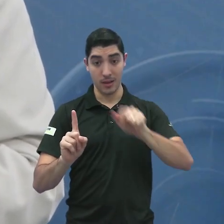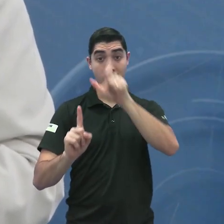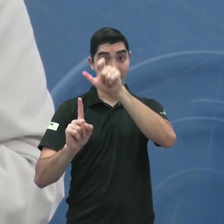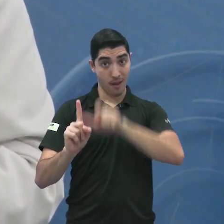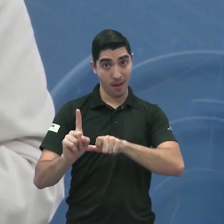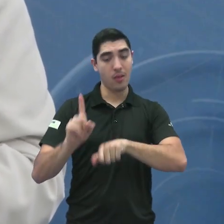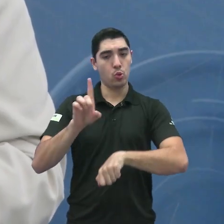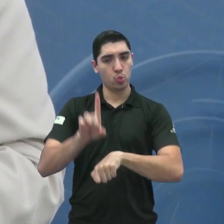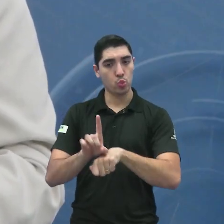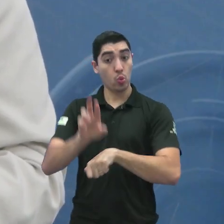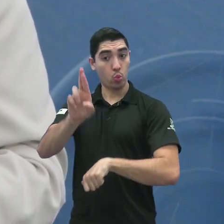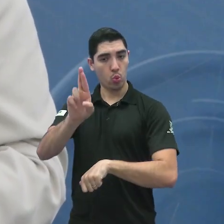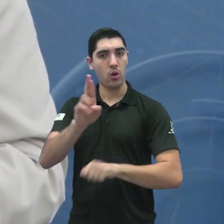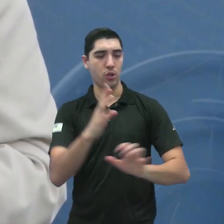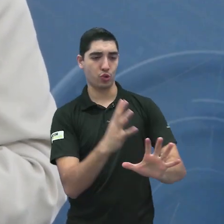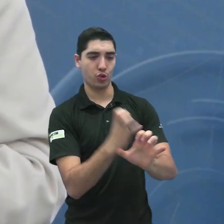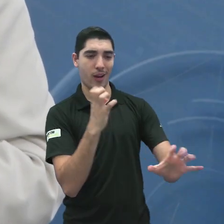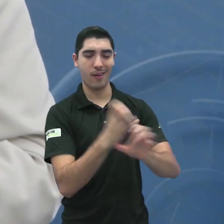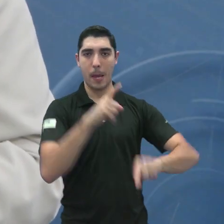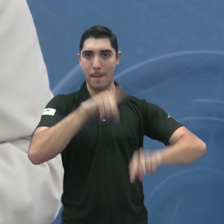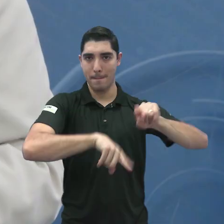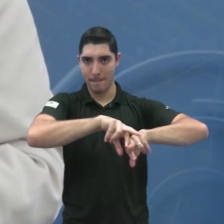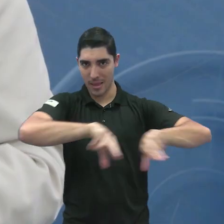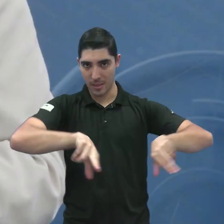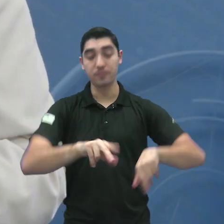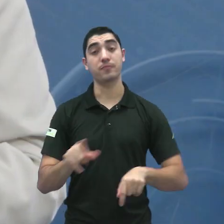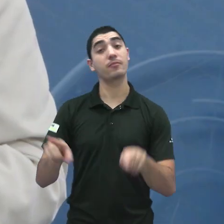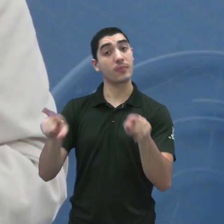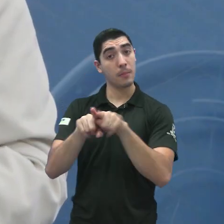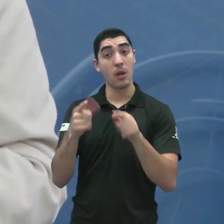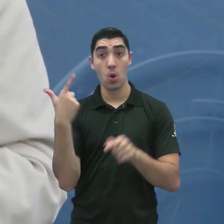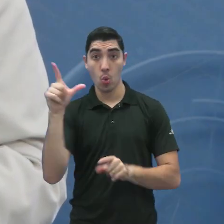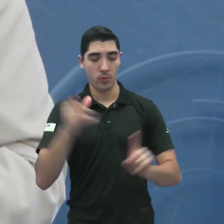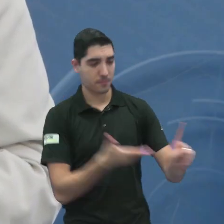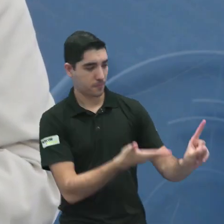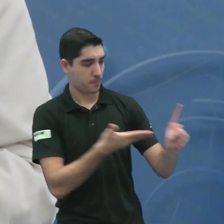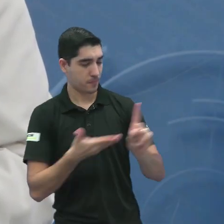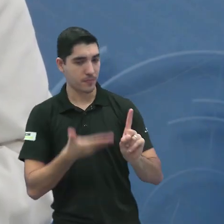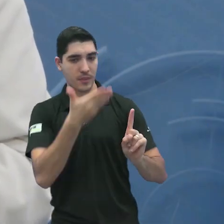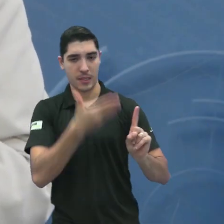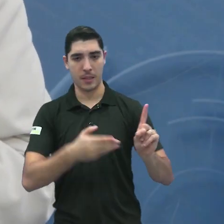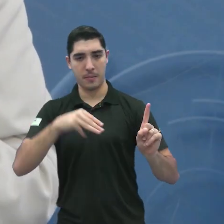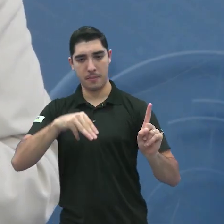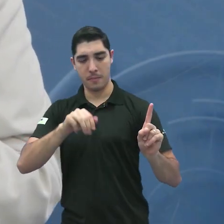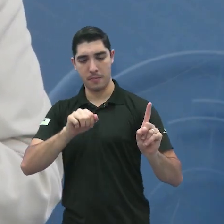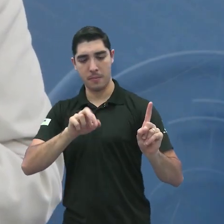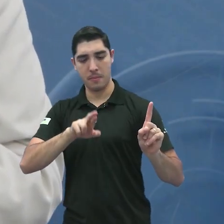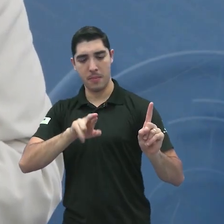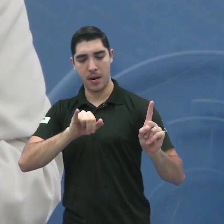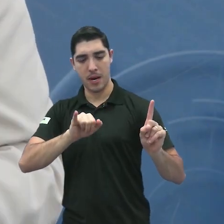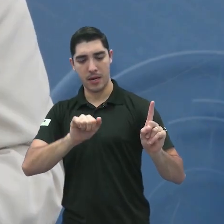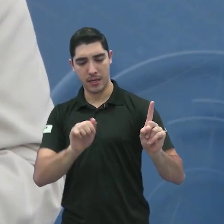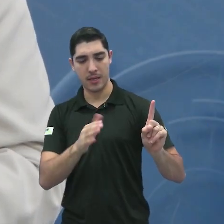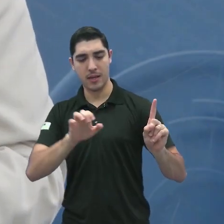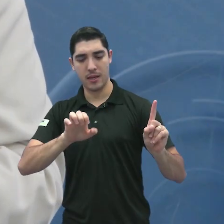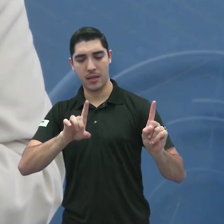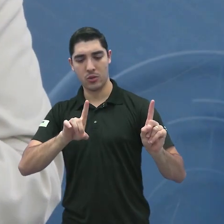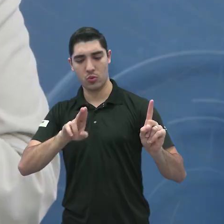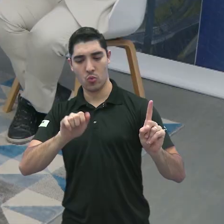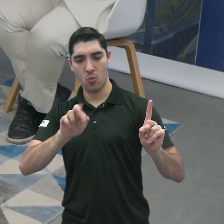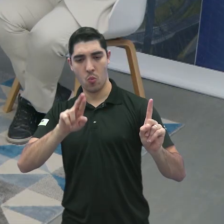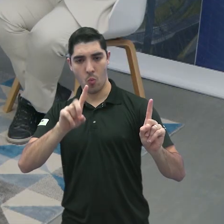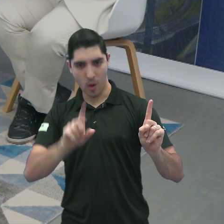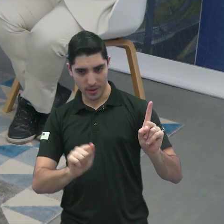em Engenharia de Materiais, e também a Maria Eduarda Costa, biomédica, que vai bater um papo com a gente. Meninas, sejam